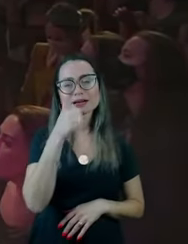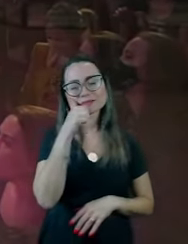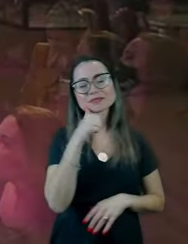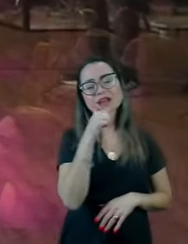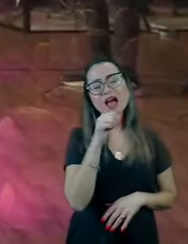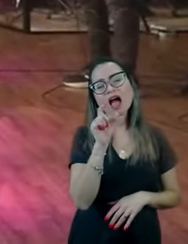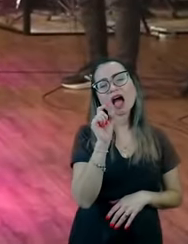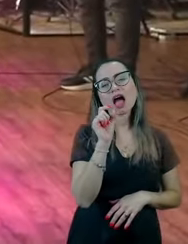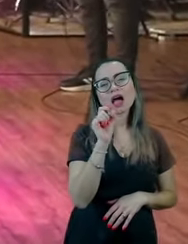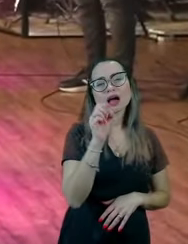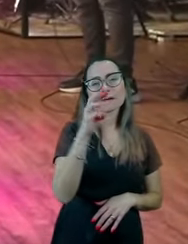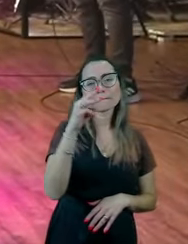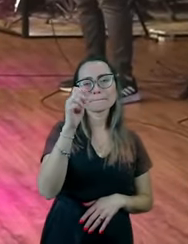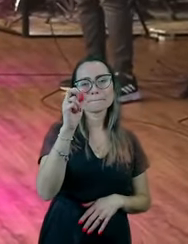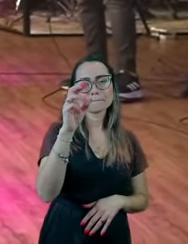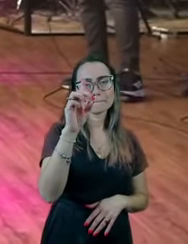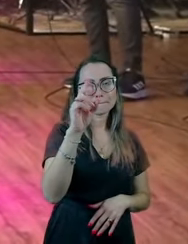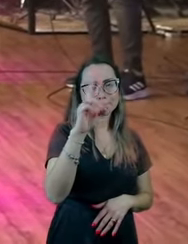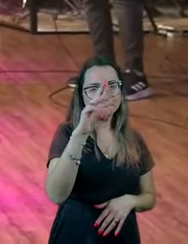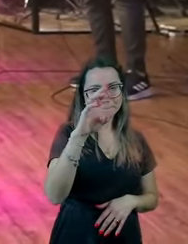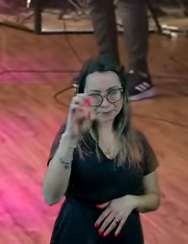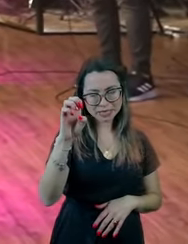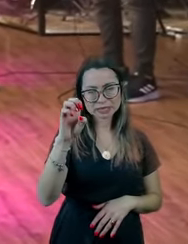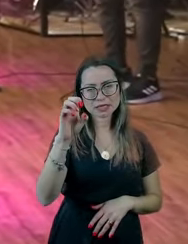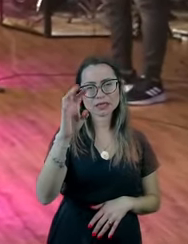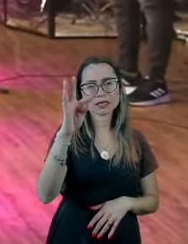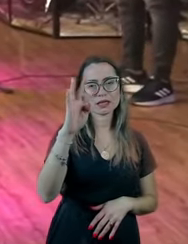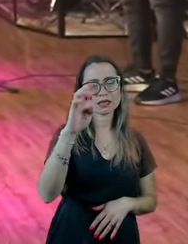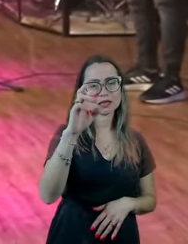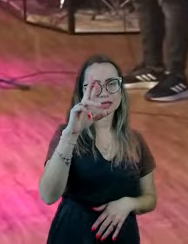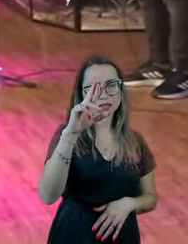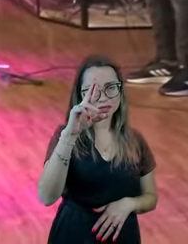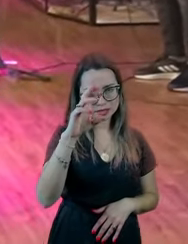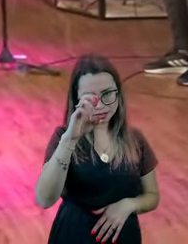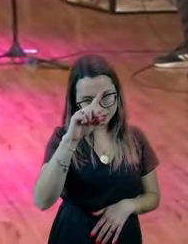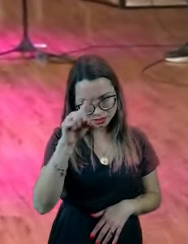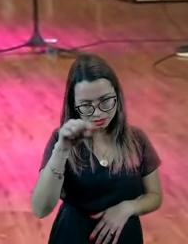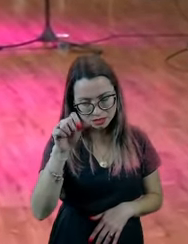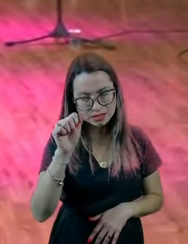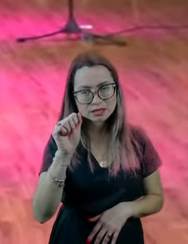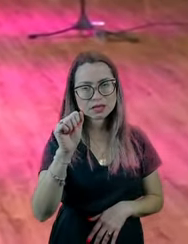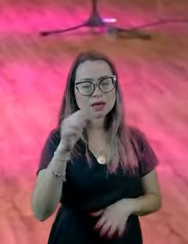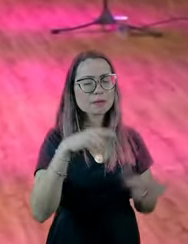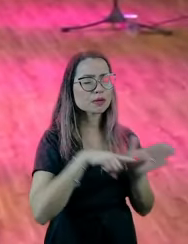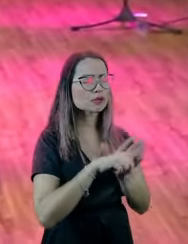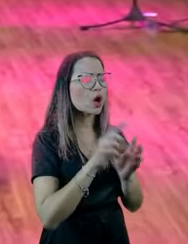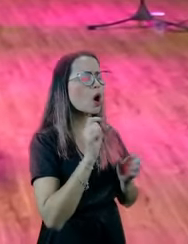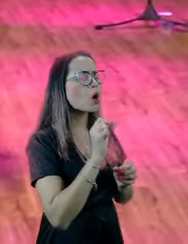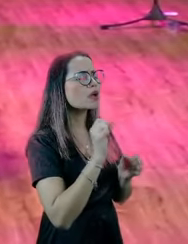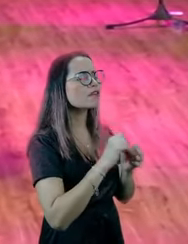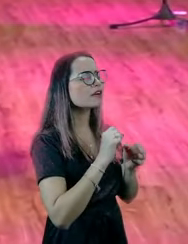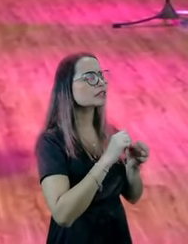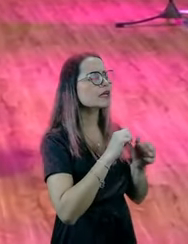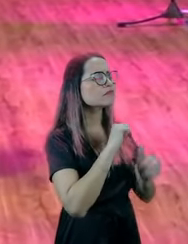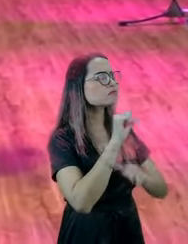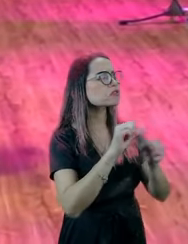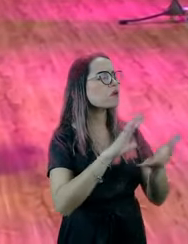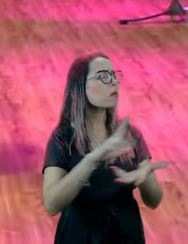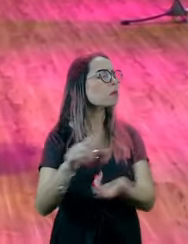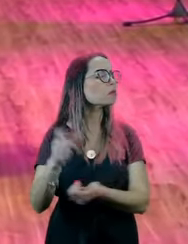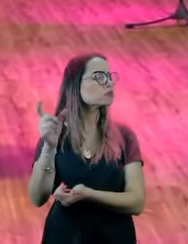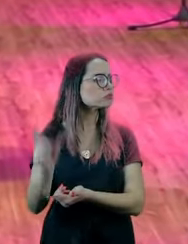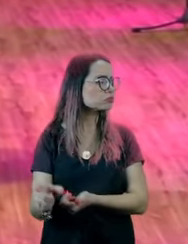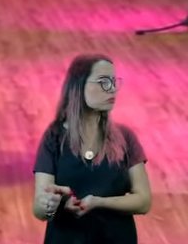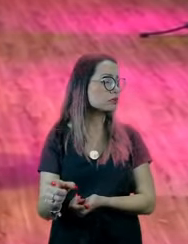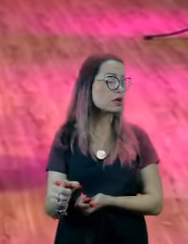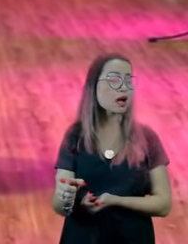pode fazer para mudar o mundo, para transformar o mundo? Ela, na simplicidade dela, disse assim, volte para a sua casa e ame a